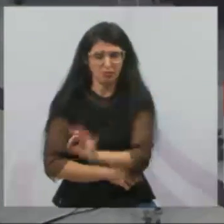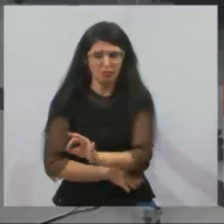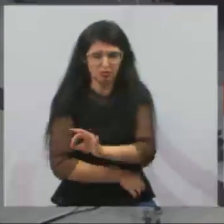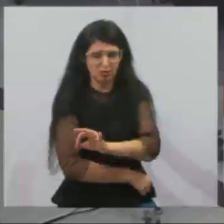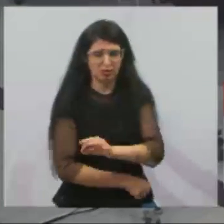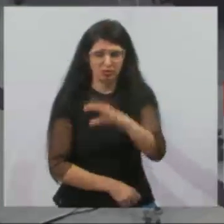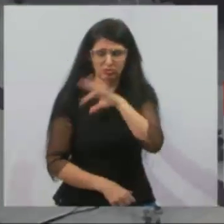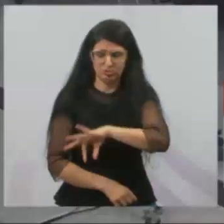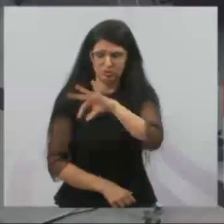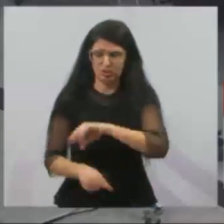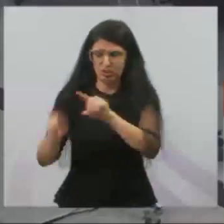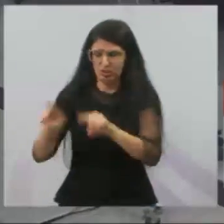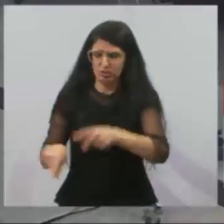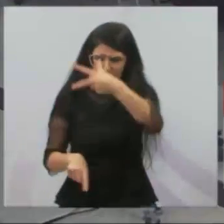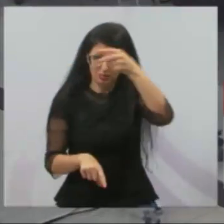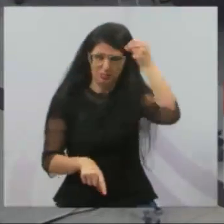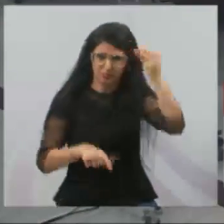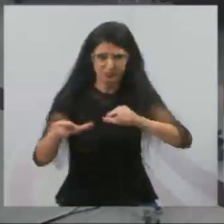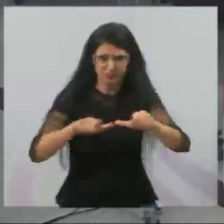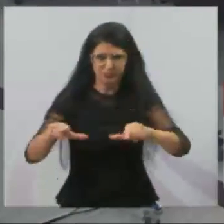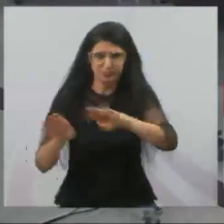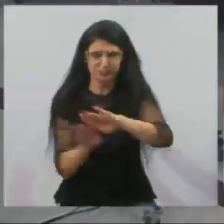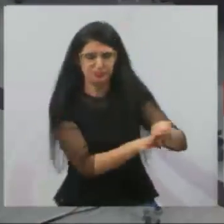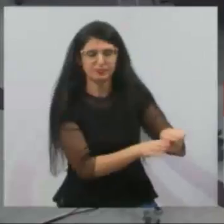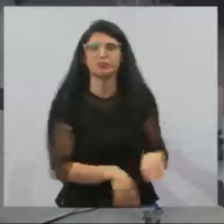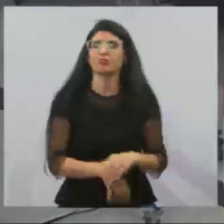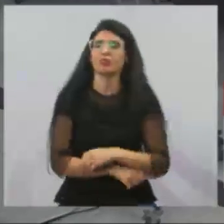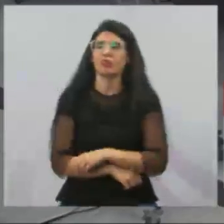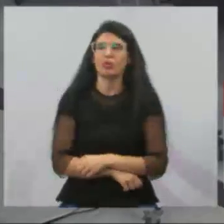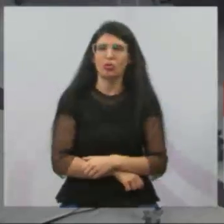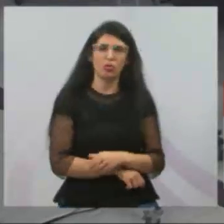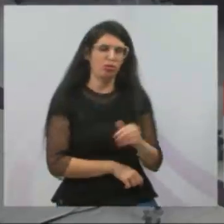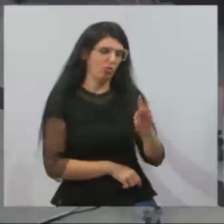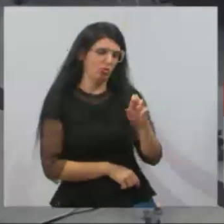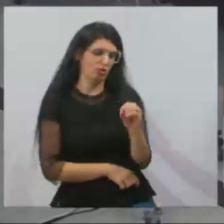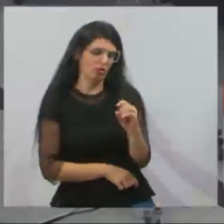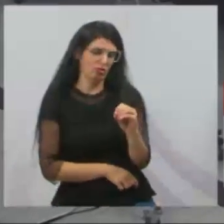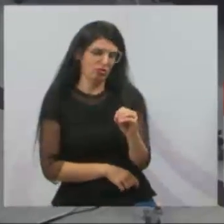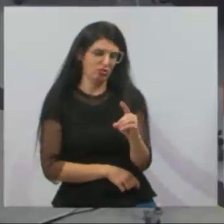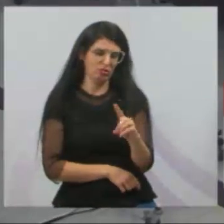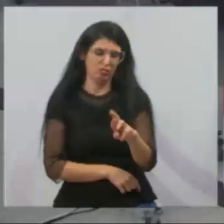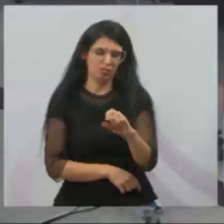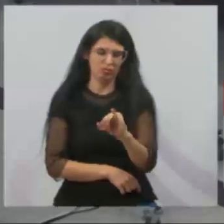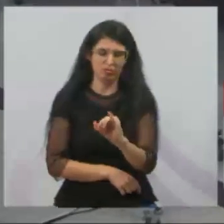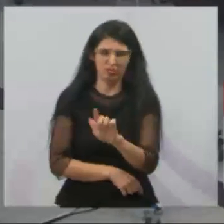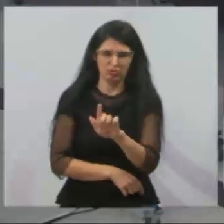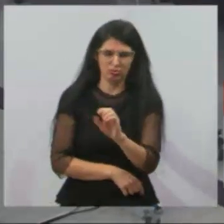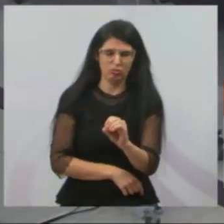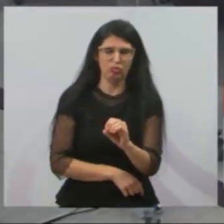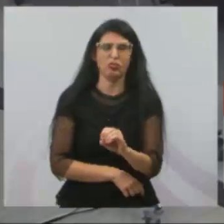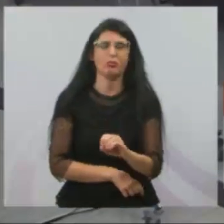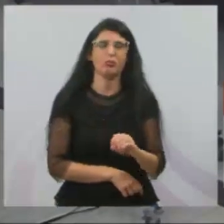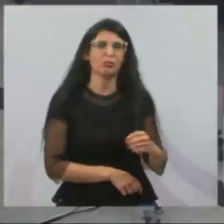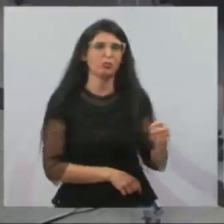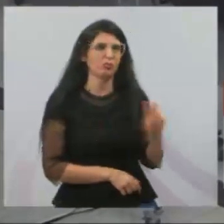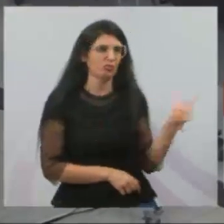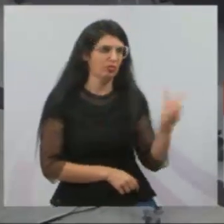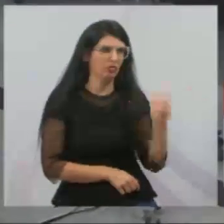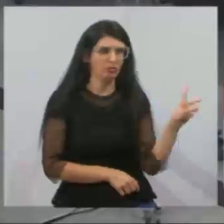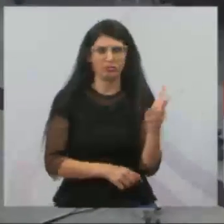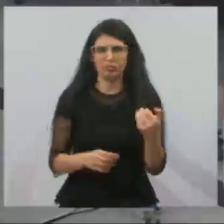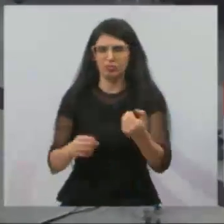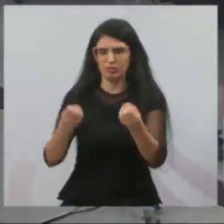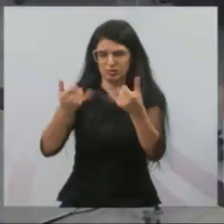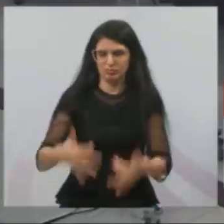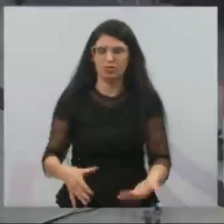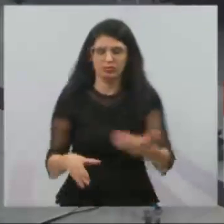Como vota o vereador doutor Rodrigo Salomão? Na verdade, quero mais uma vez justificar meu voto